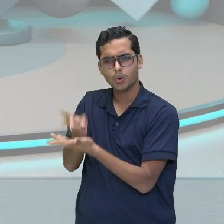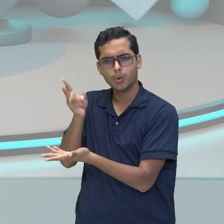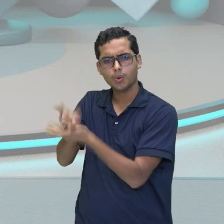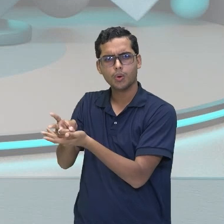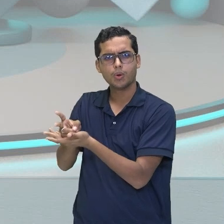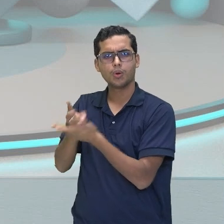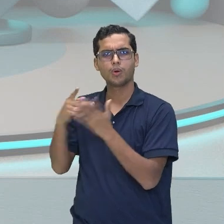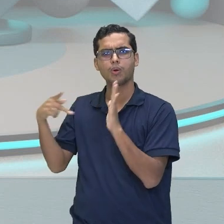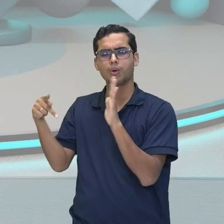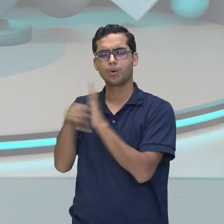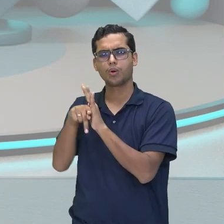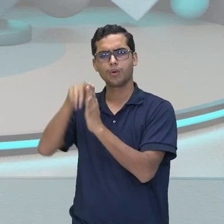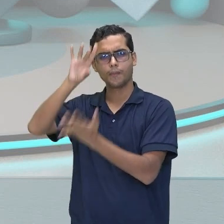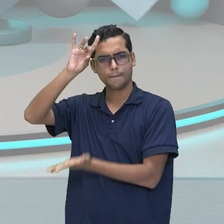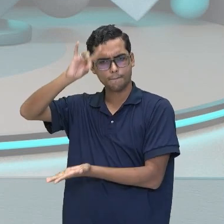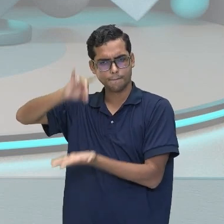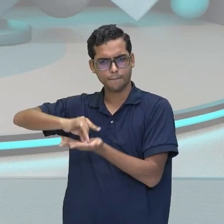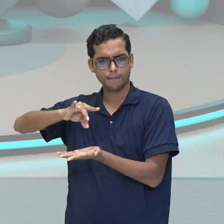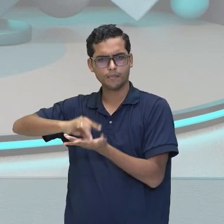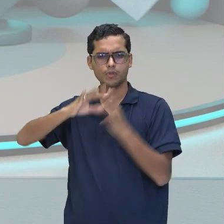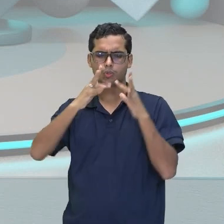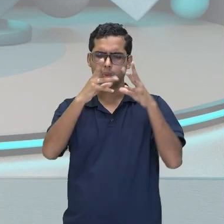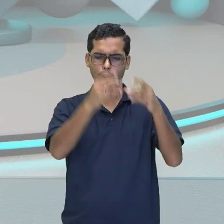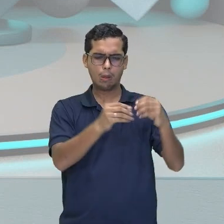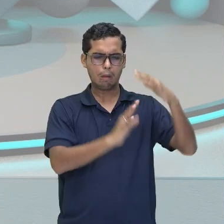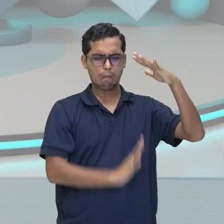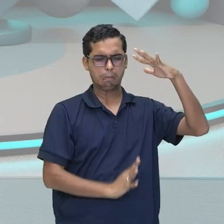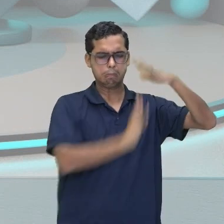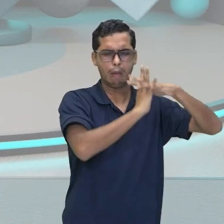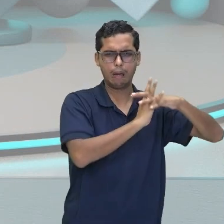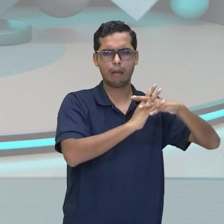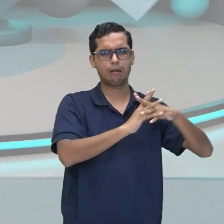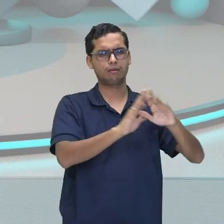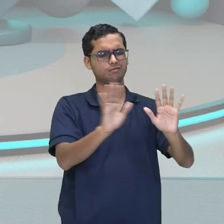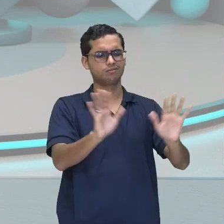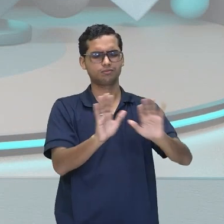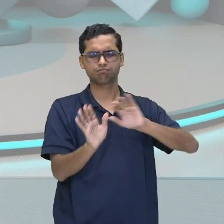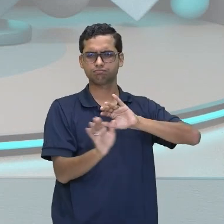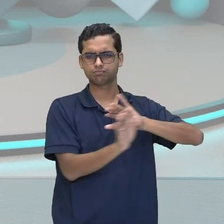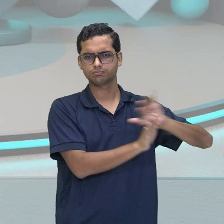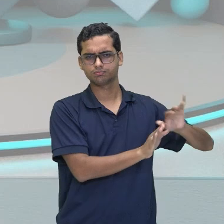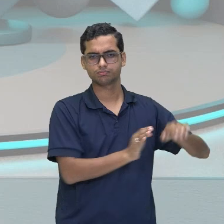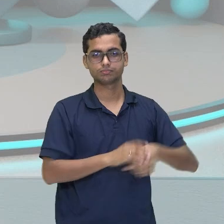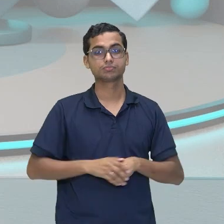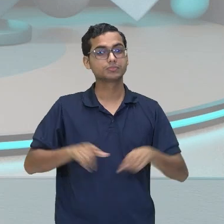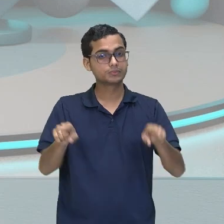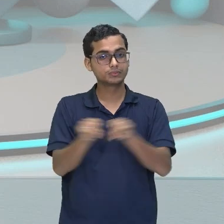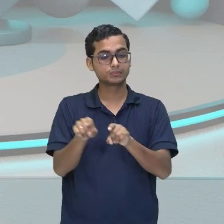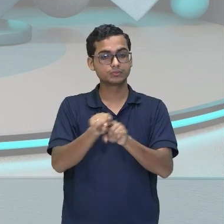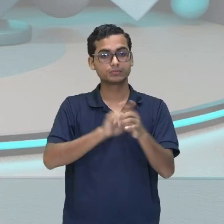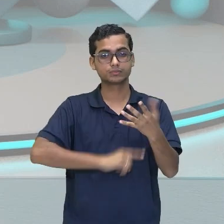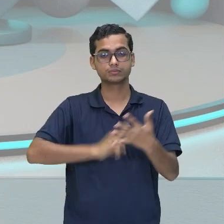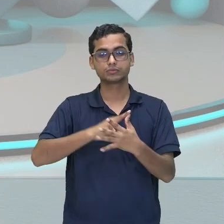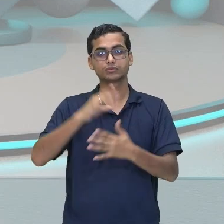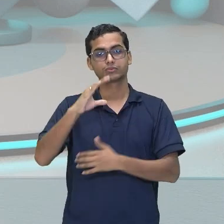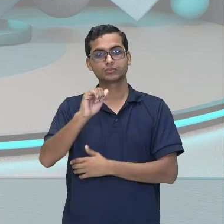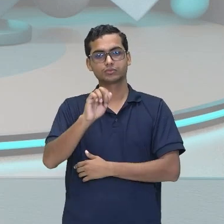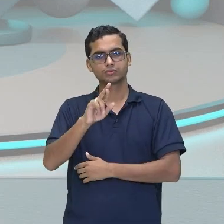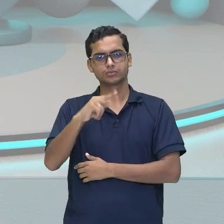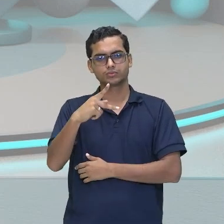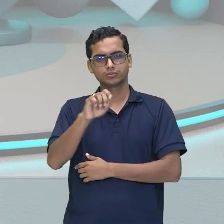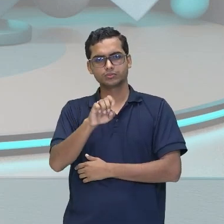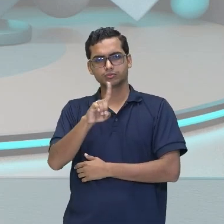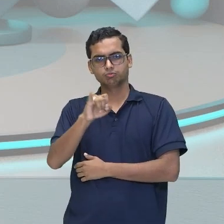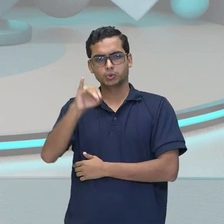para eles não tem sentido. E também carpe diem. O que é carpe diem? Aproveitar o momento, aproveitar